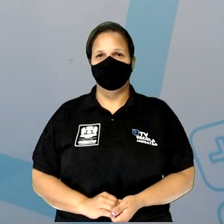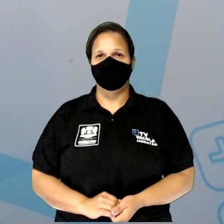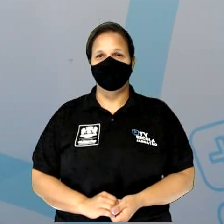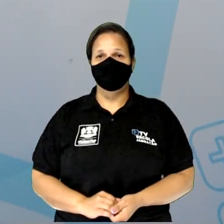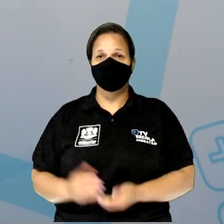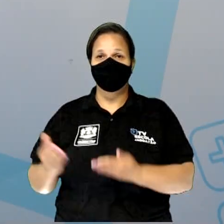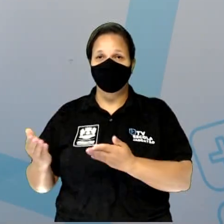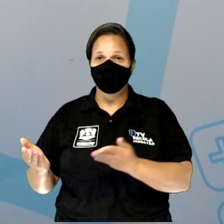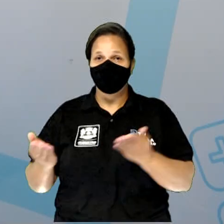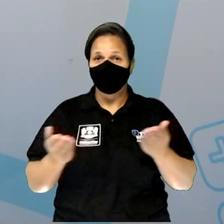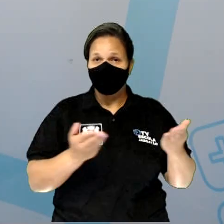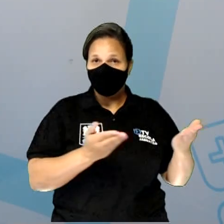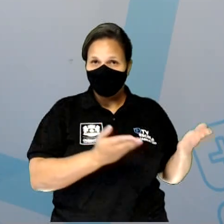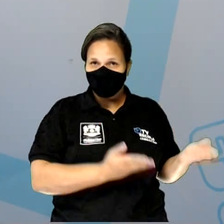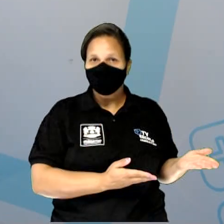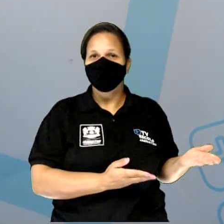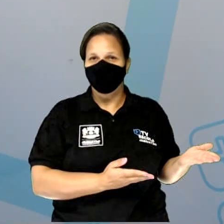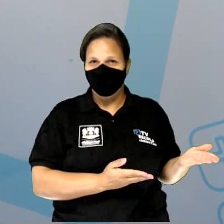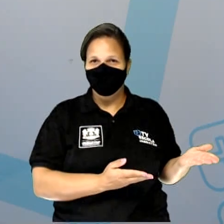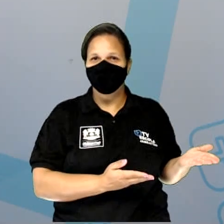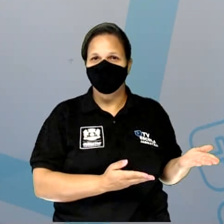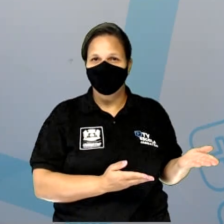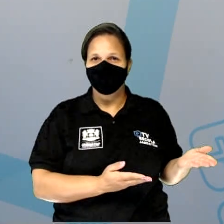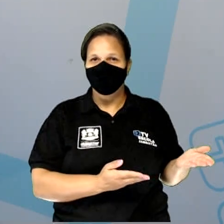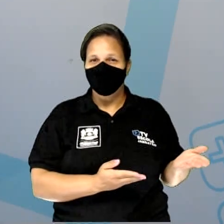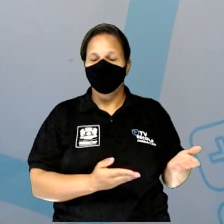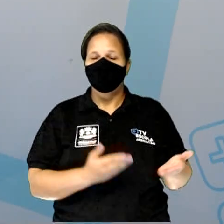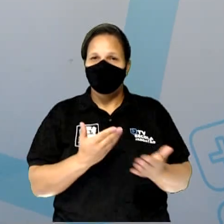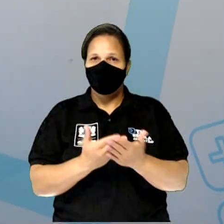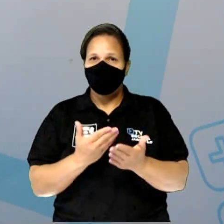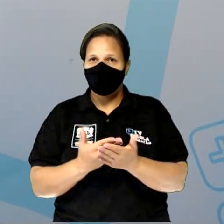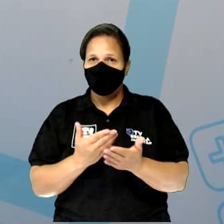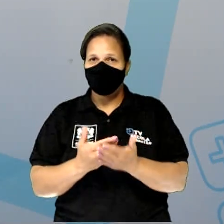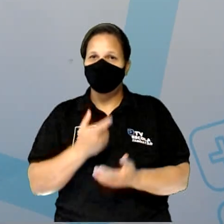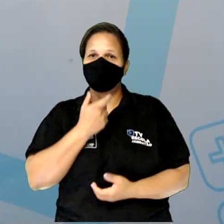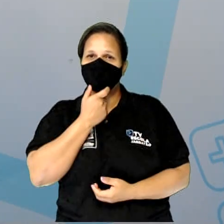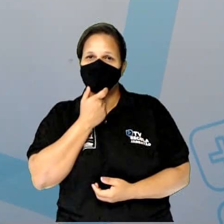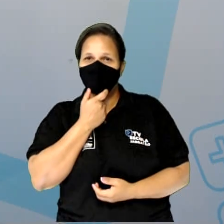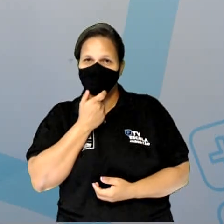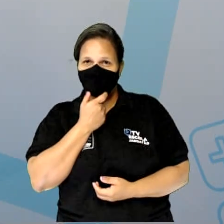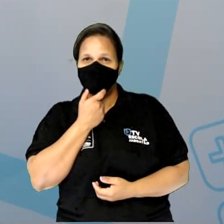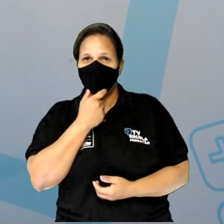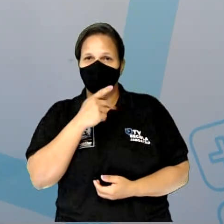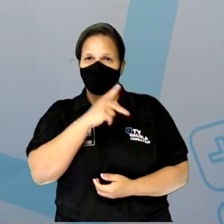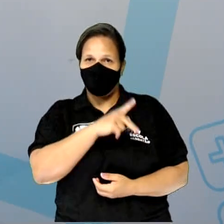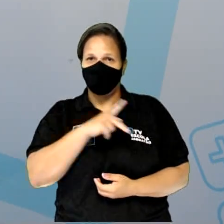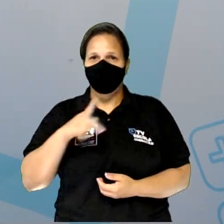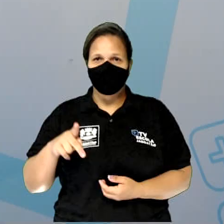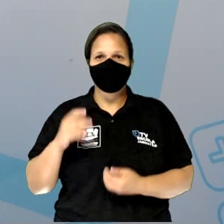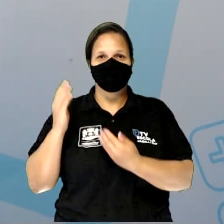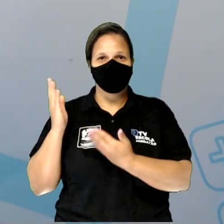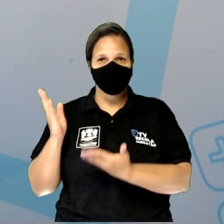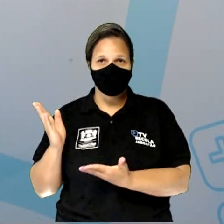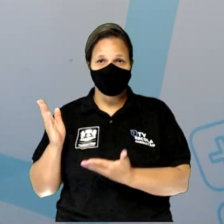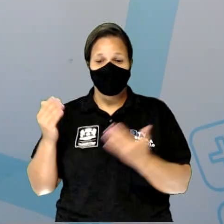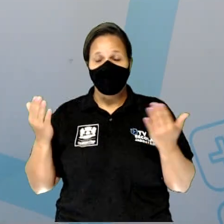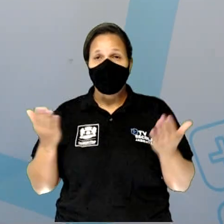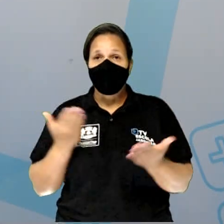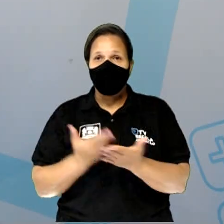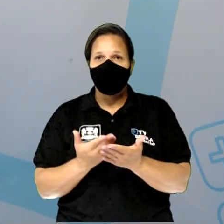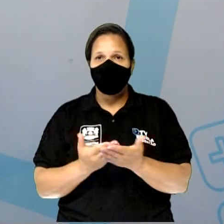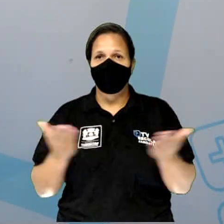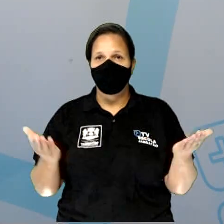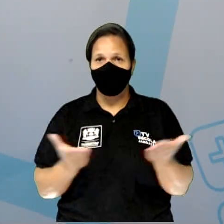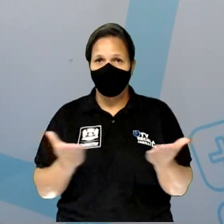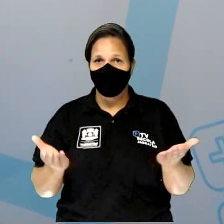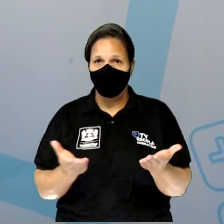Sejam bem-vindos, sejam bem-vindas a mais uma aula de inglês comigo, Teacher Wesley. A aula de hoje vai para os alunos